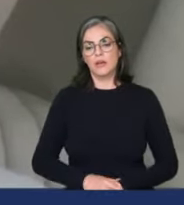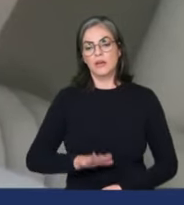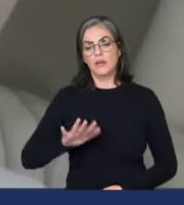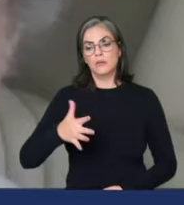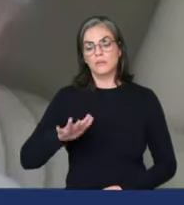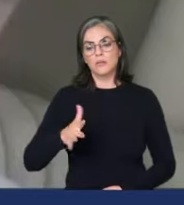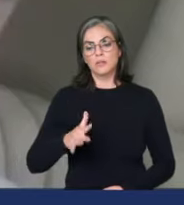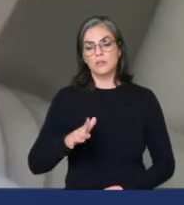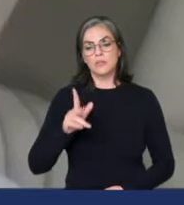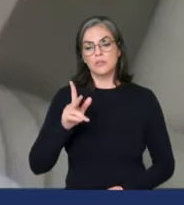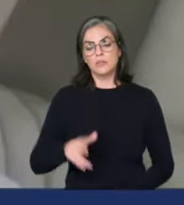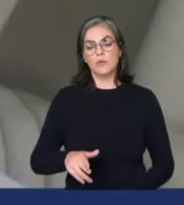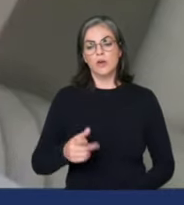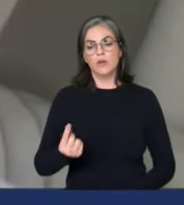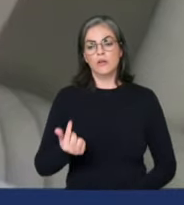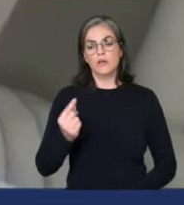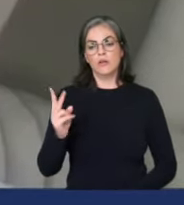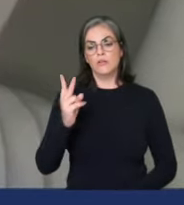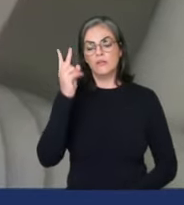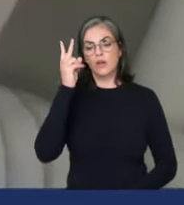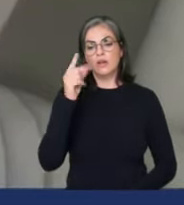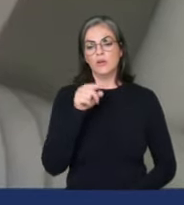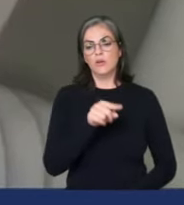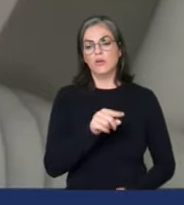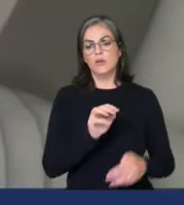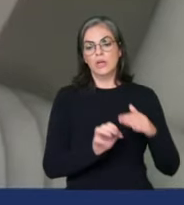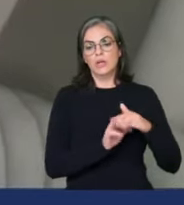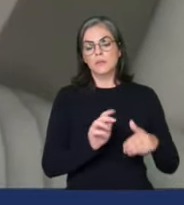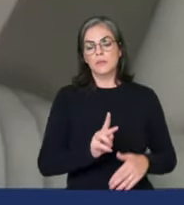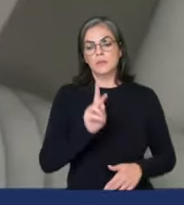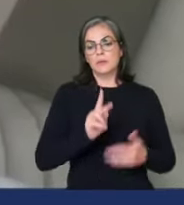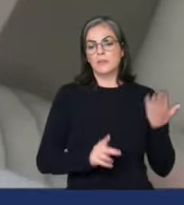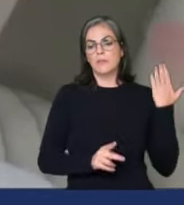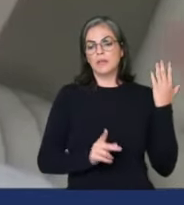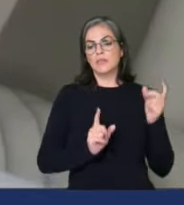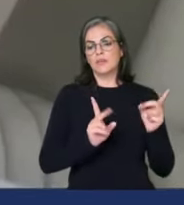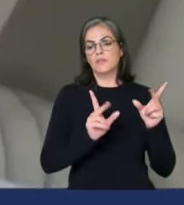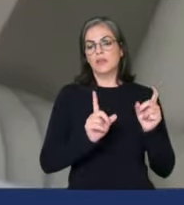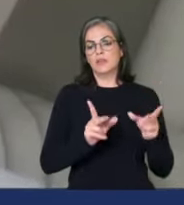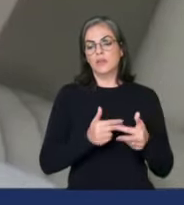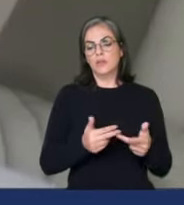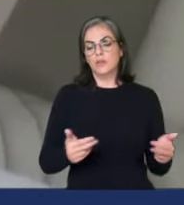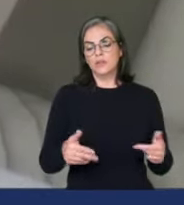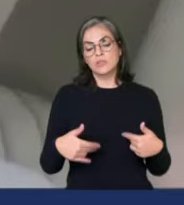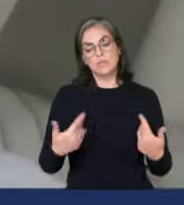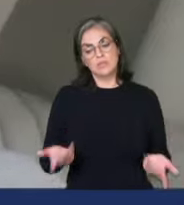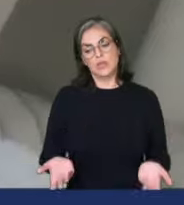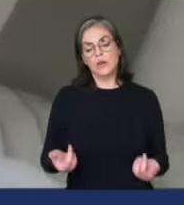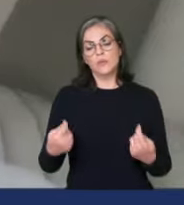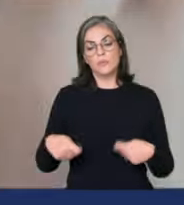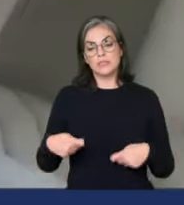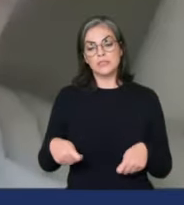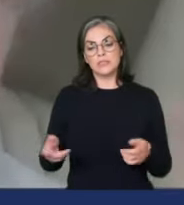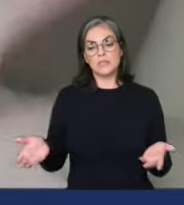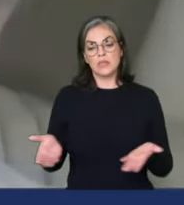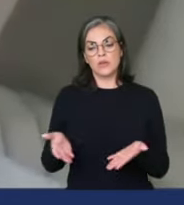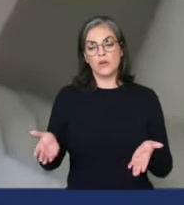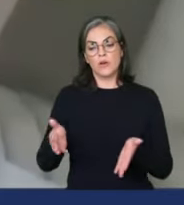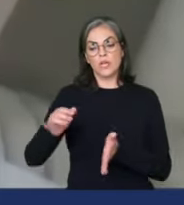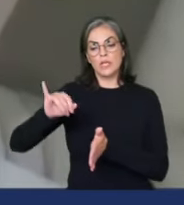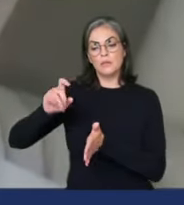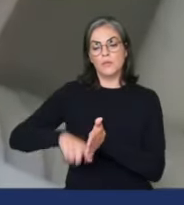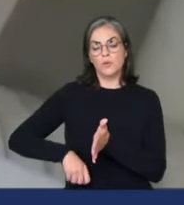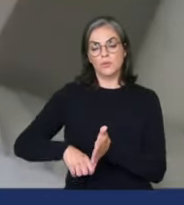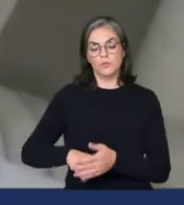ICMS que as vendas da Petrobras geraram no ano passado. Então, o que precisa fazer? Tributar. Como o presidente